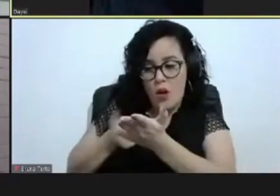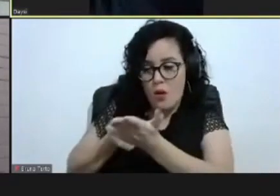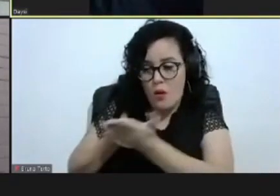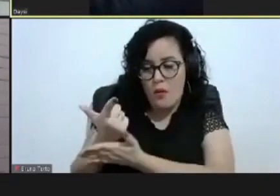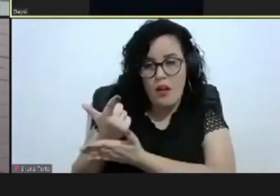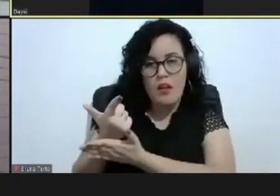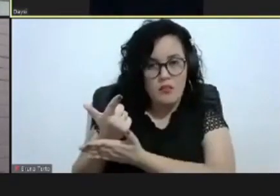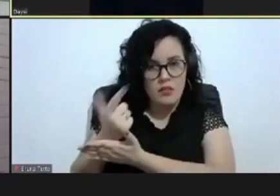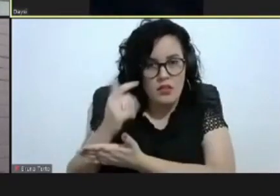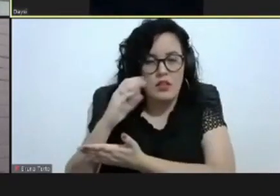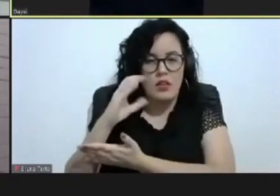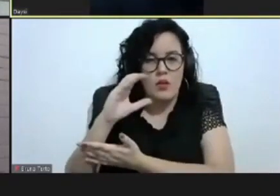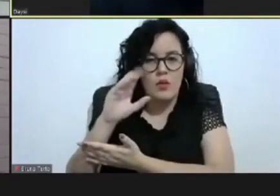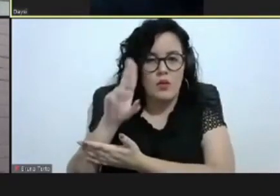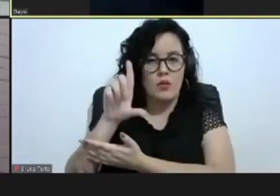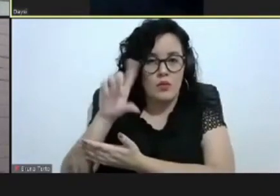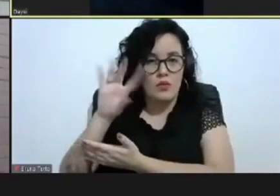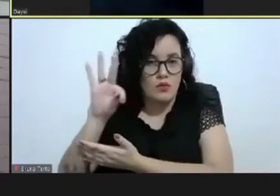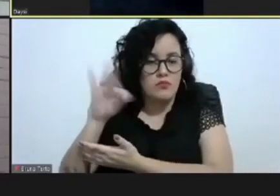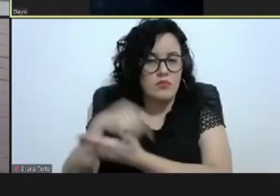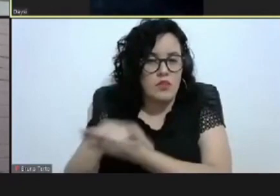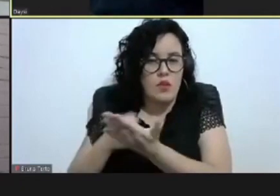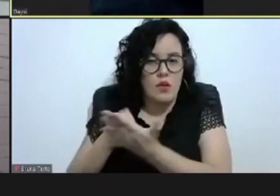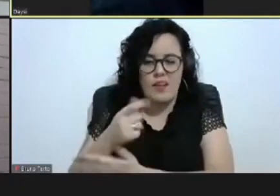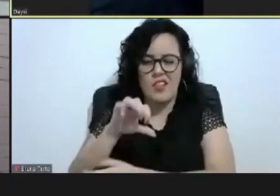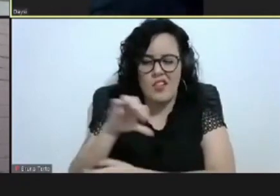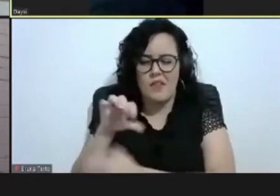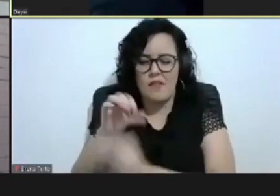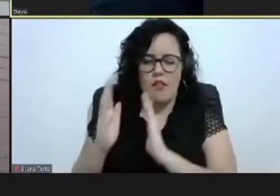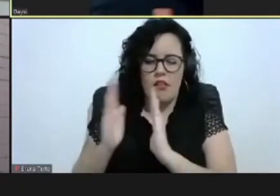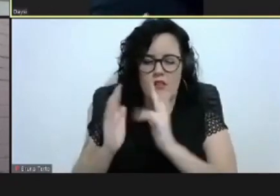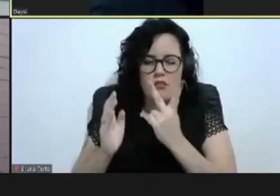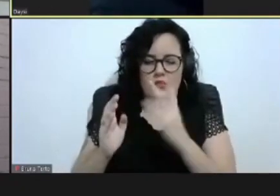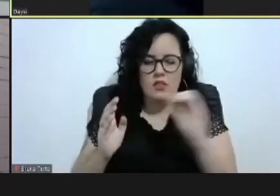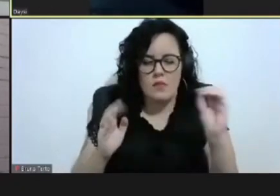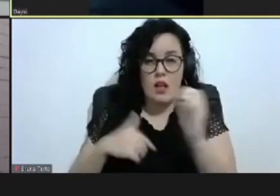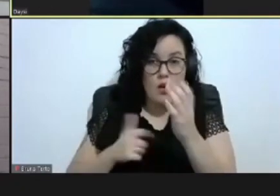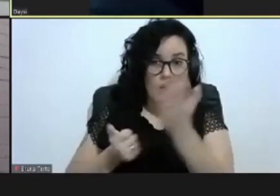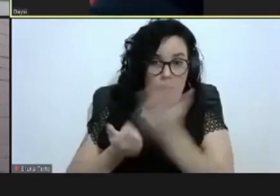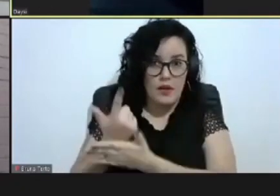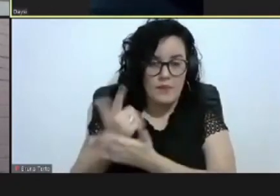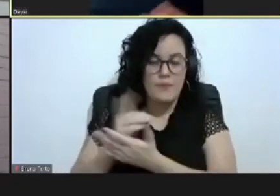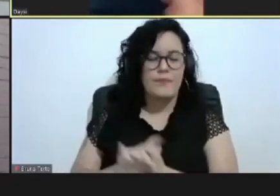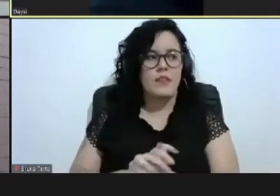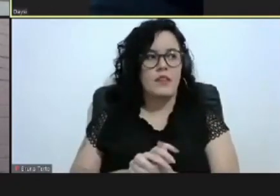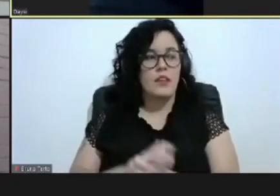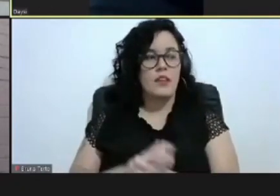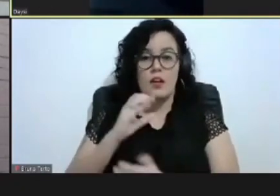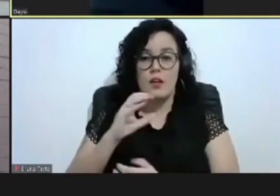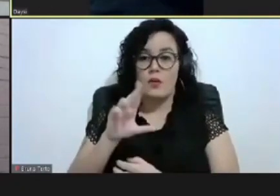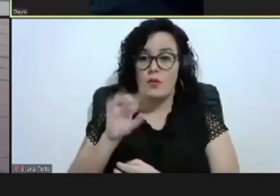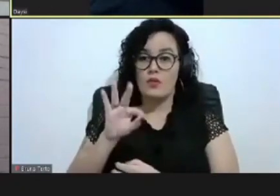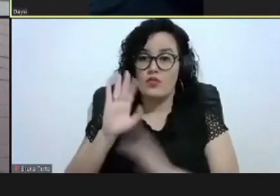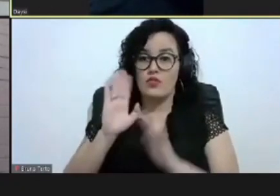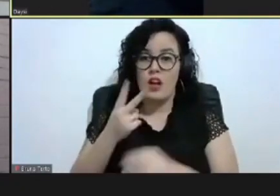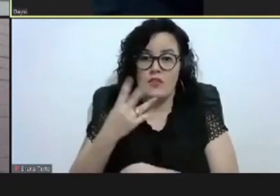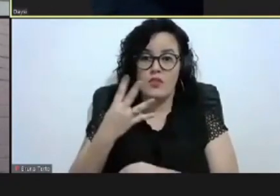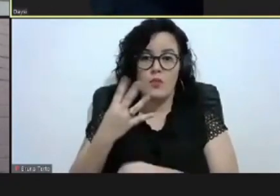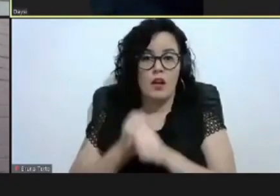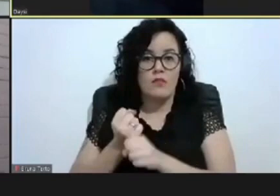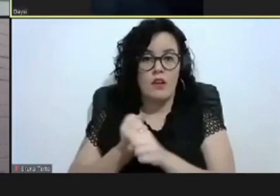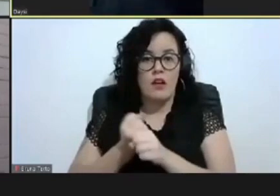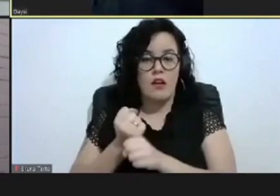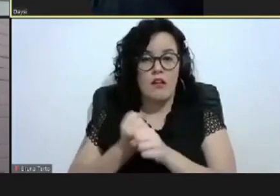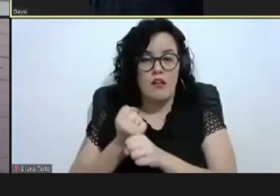97, em 99 para 2000. A CUT vai fazer 24 anos. E a primeira coisa que